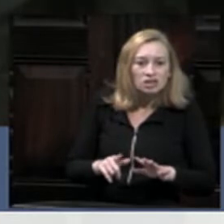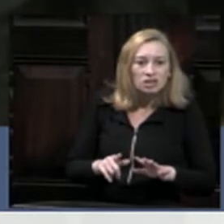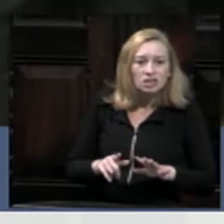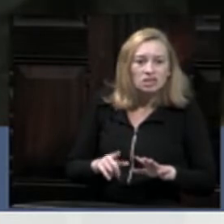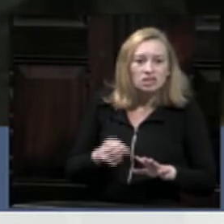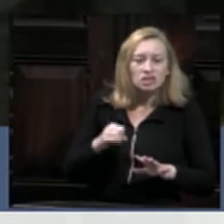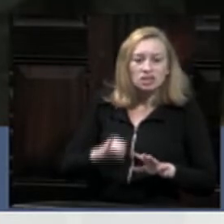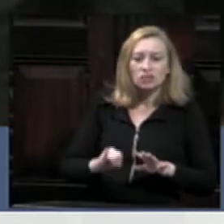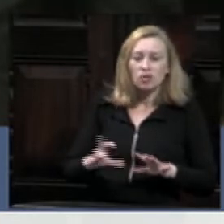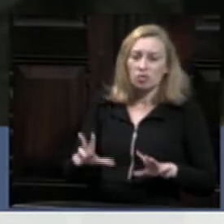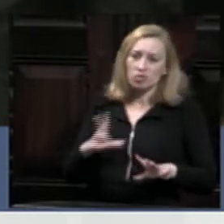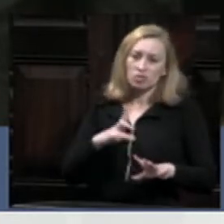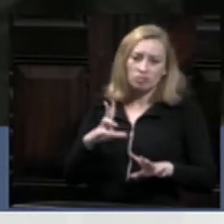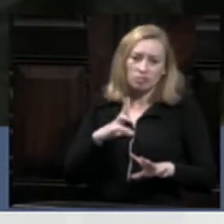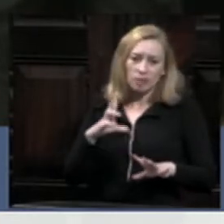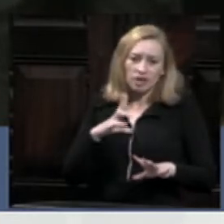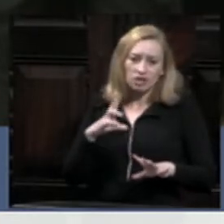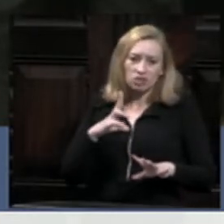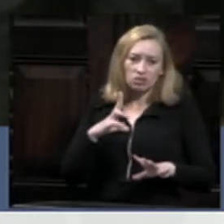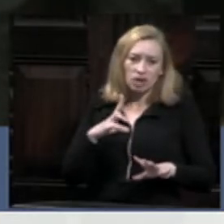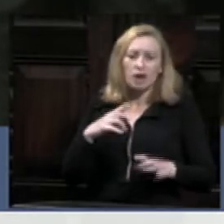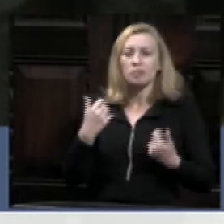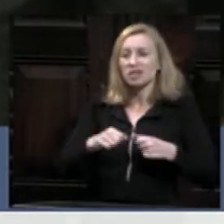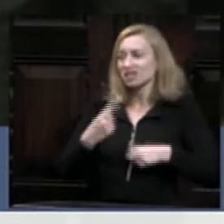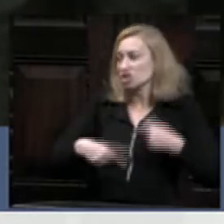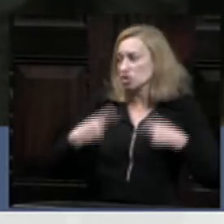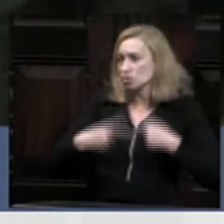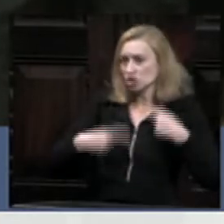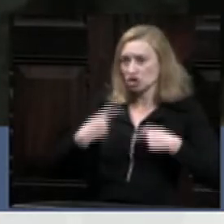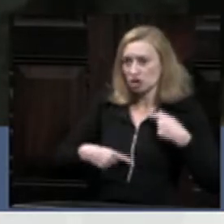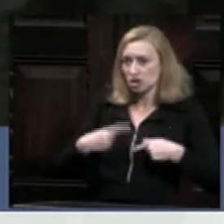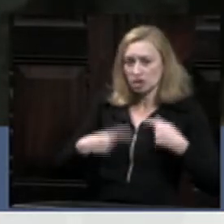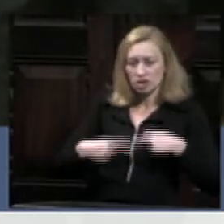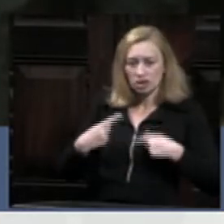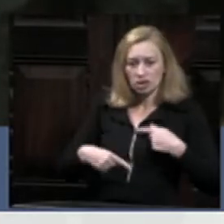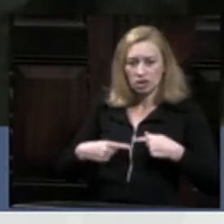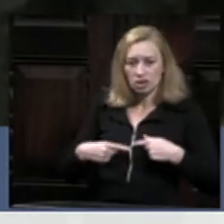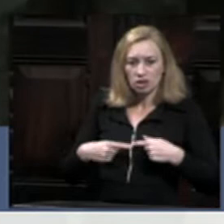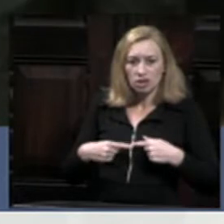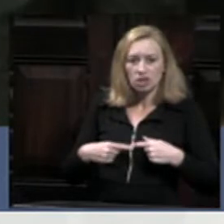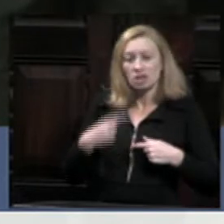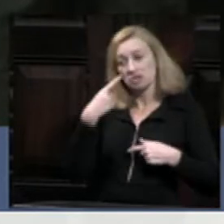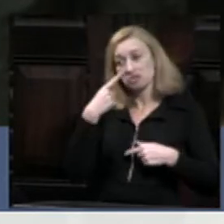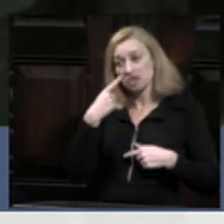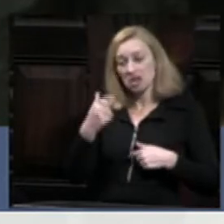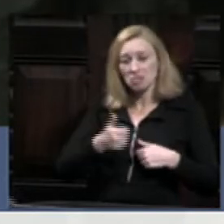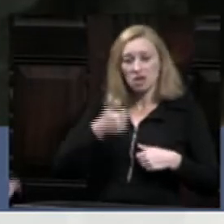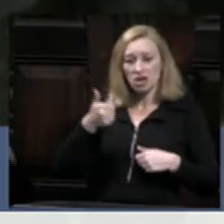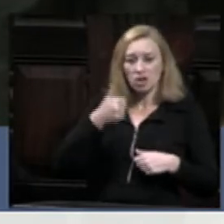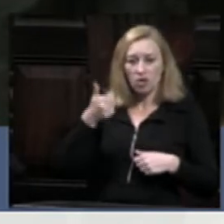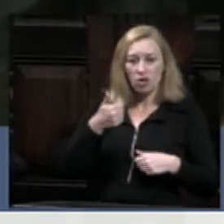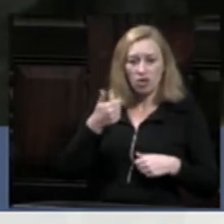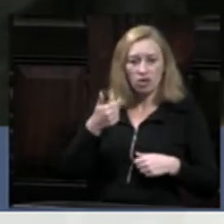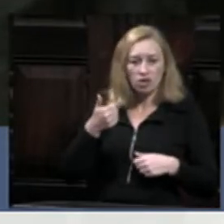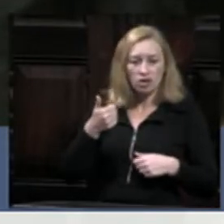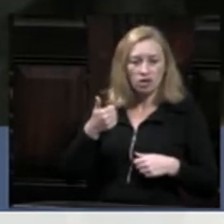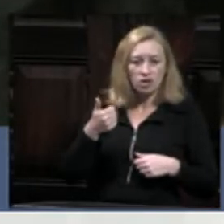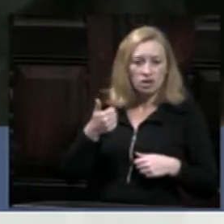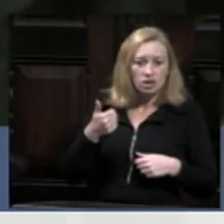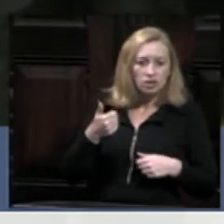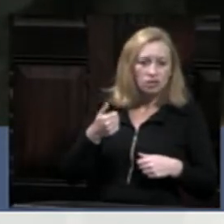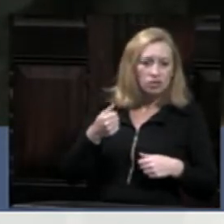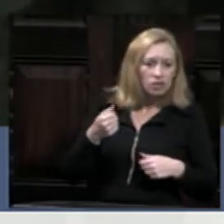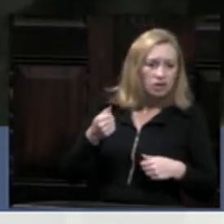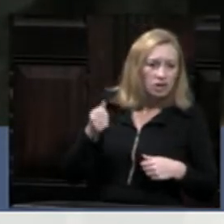em andamento. Aí não me cabe discutir. Nós já debatemos isso aqui, votei contra, mas quando foi aprovado